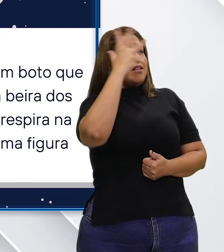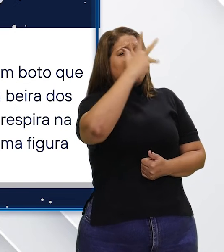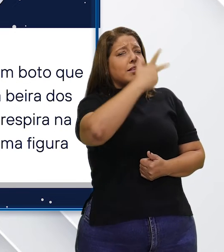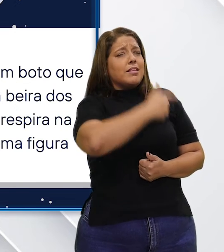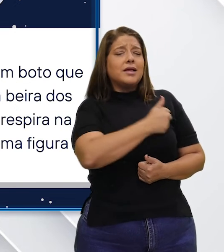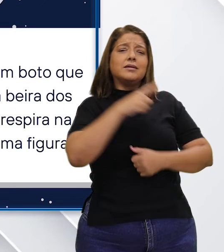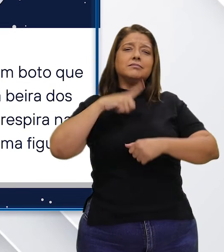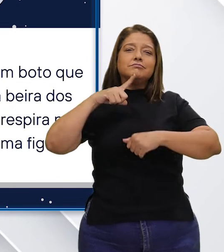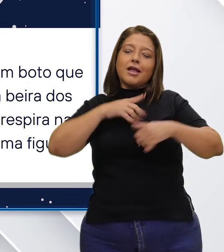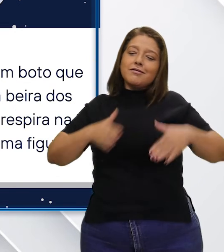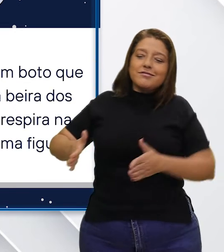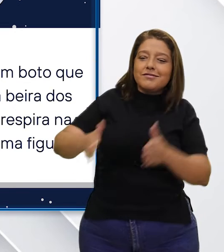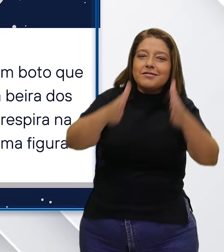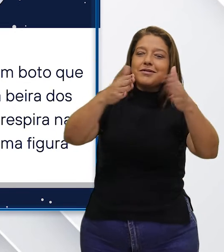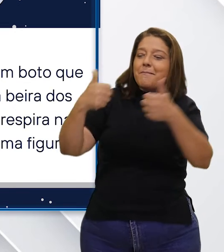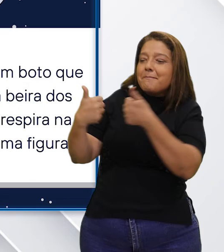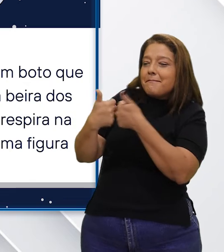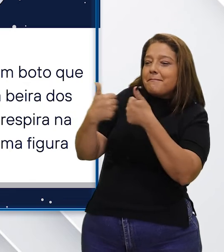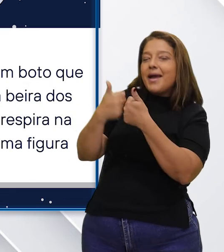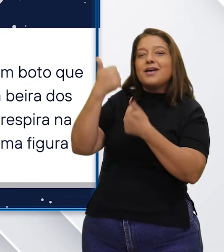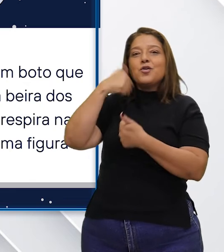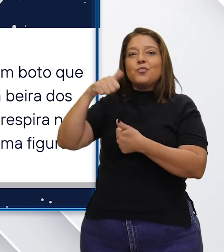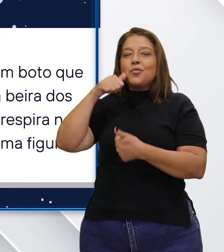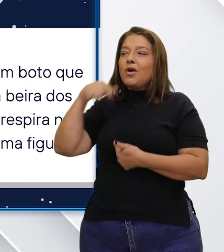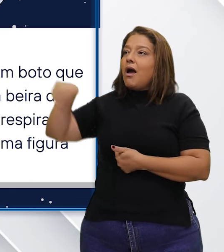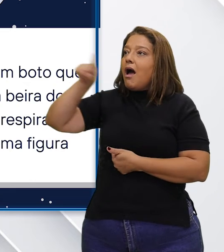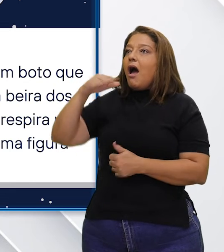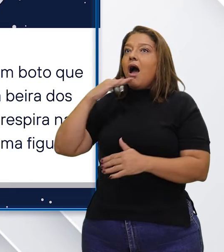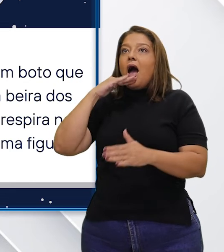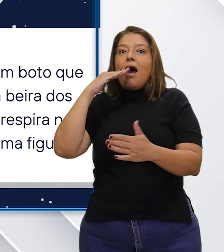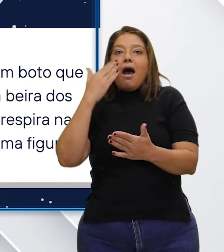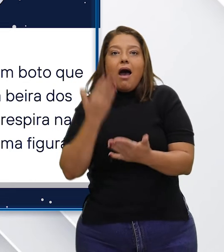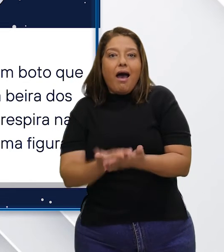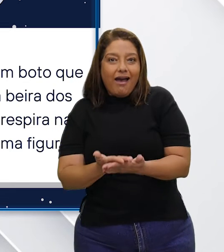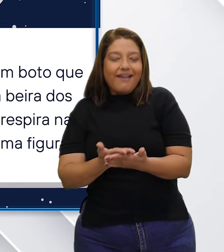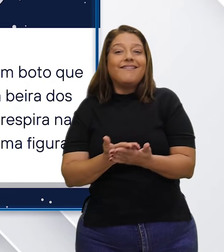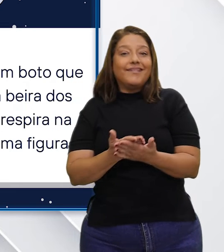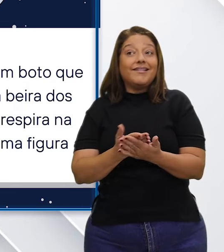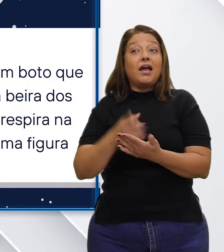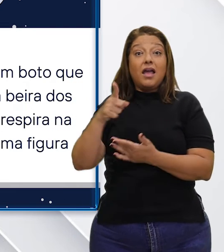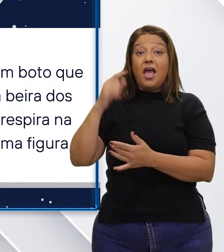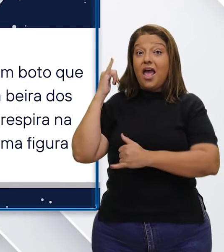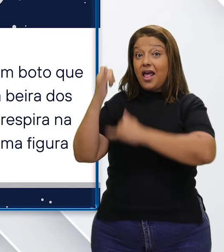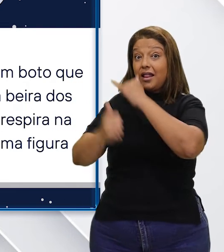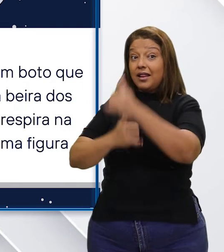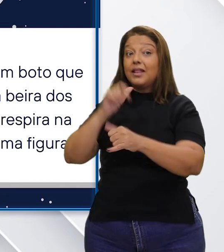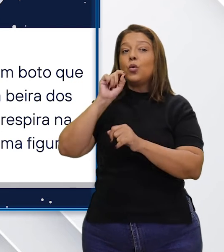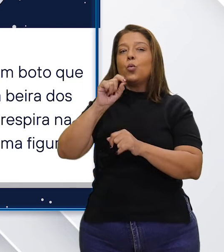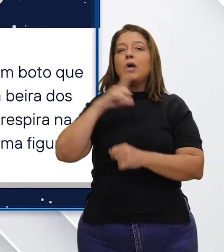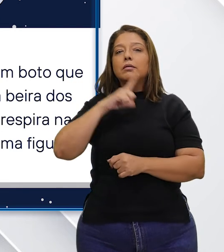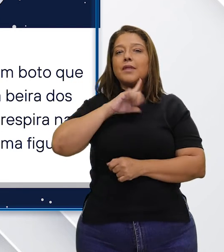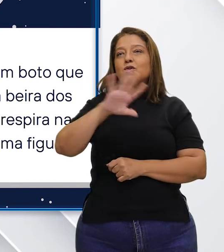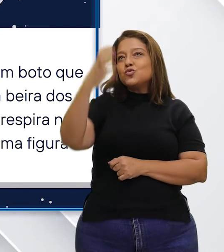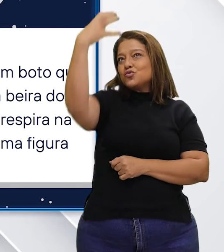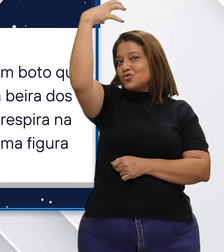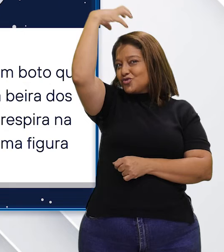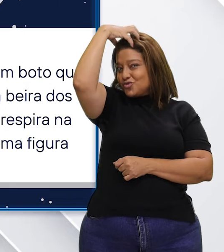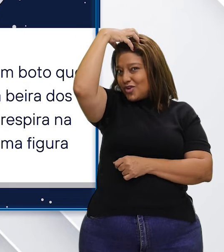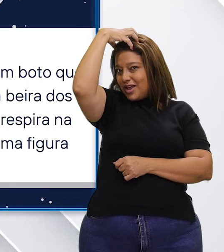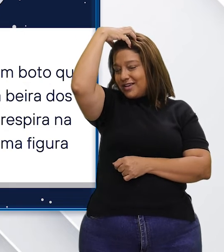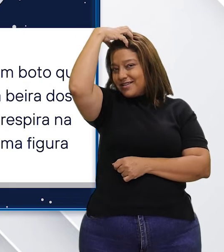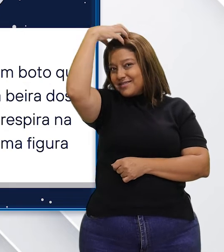durante festas à beira dos rios. Diz a lenda que ele usa um chapéu para esconder